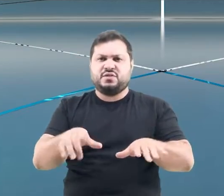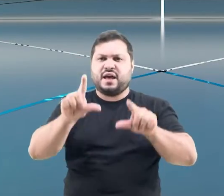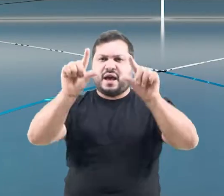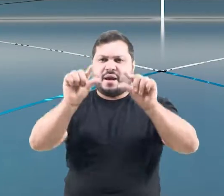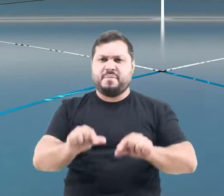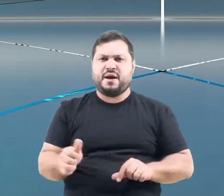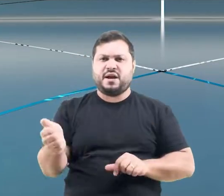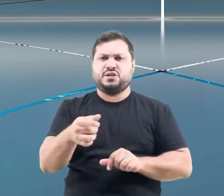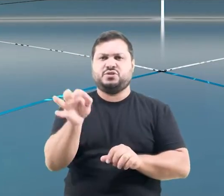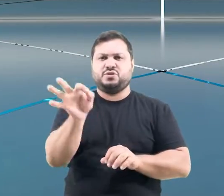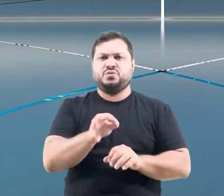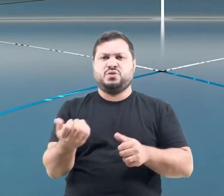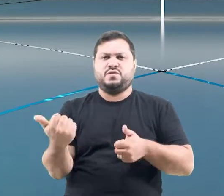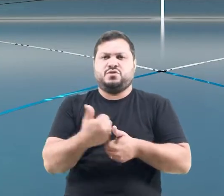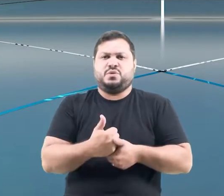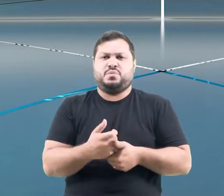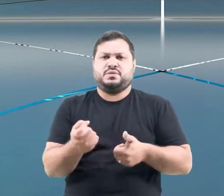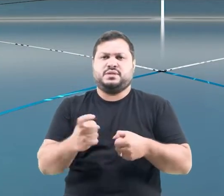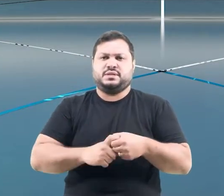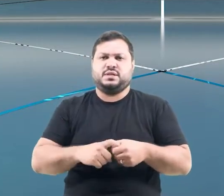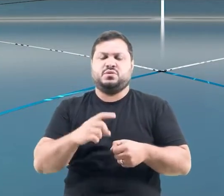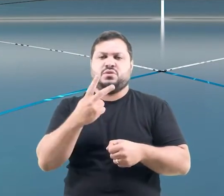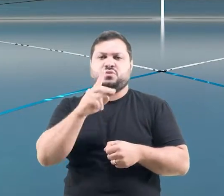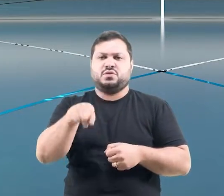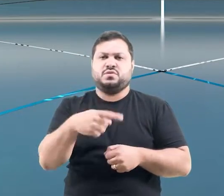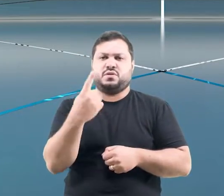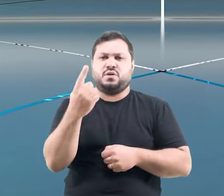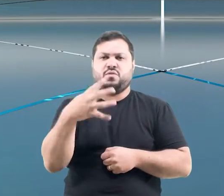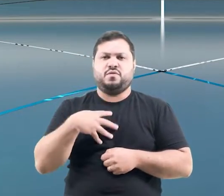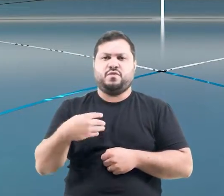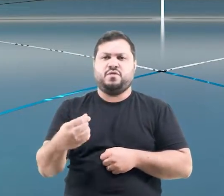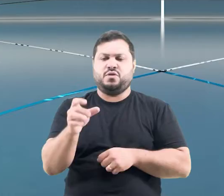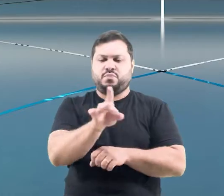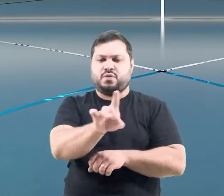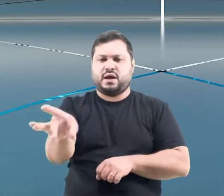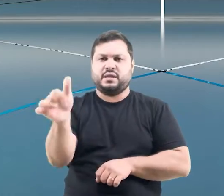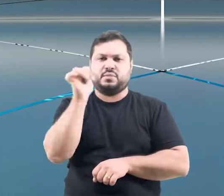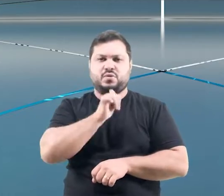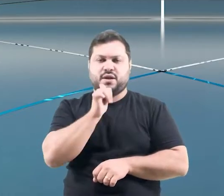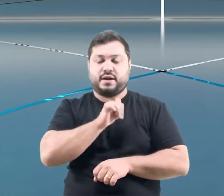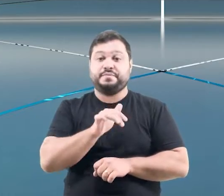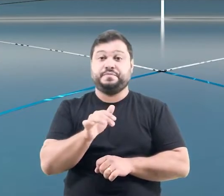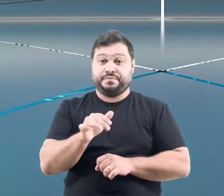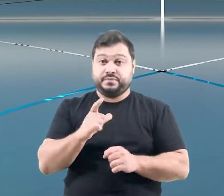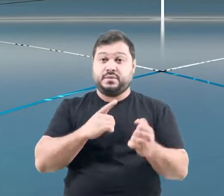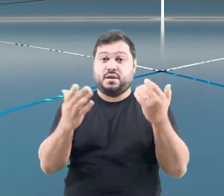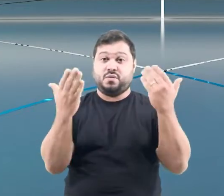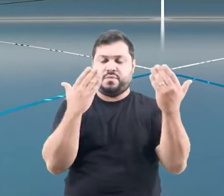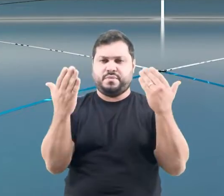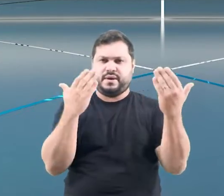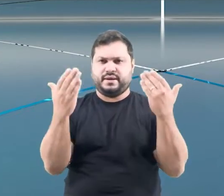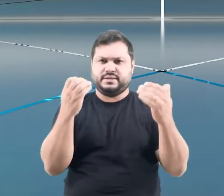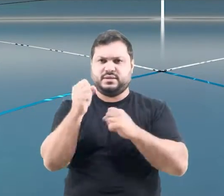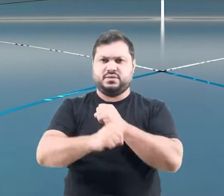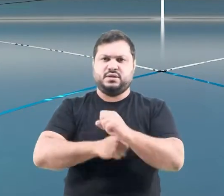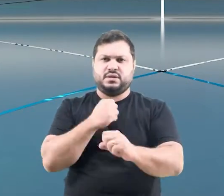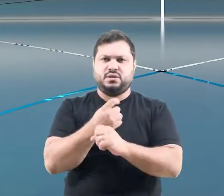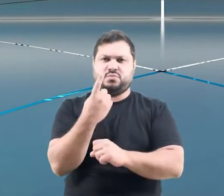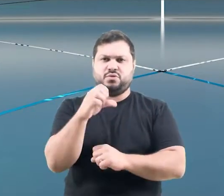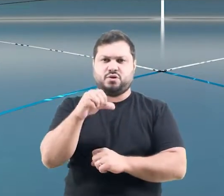fecundidade abaixo do nível de reposição, que é de 2,1 filhos por mulher. Fazendo uma comparação,